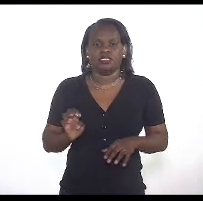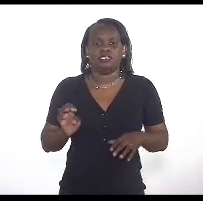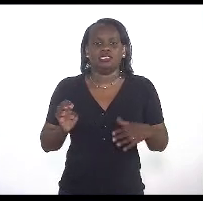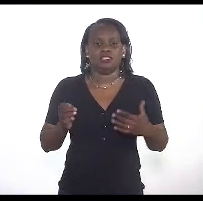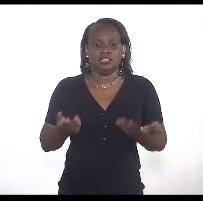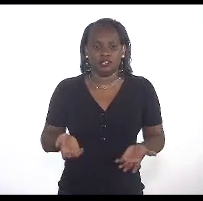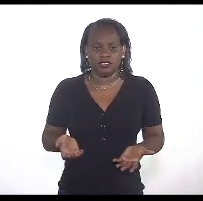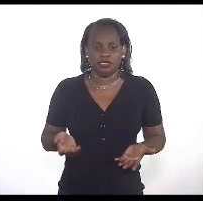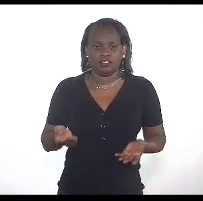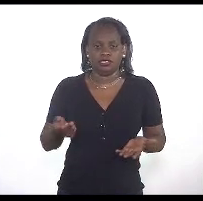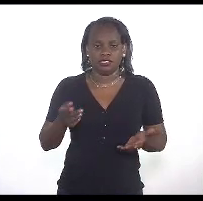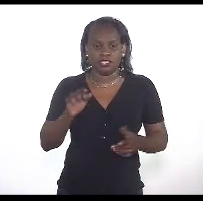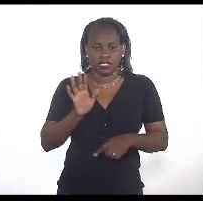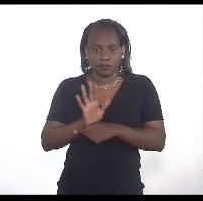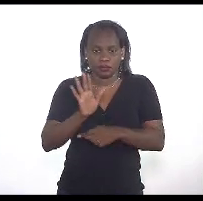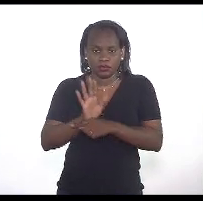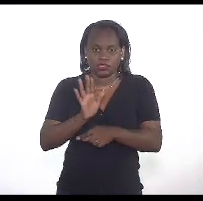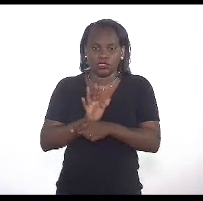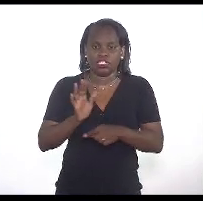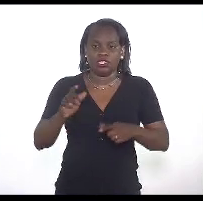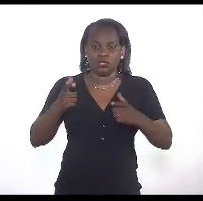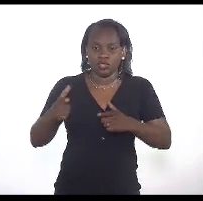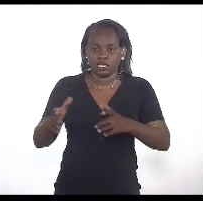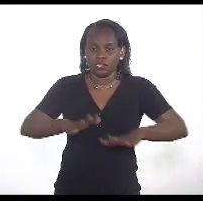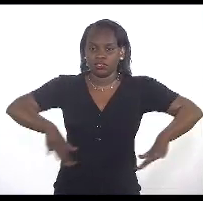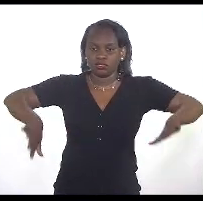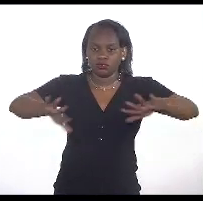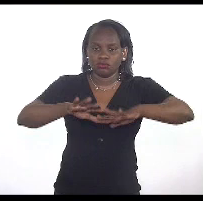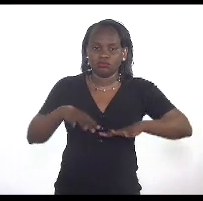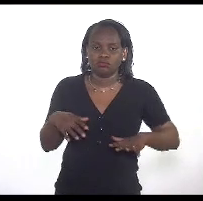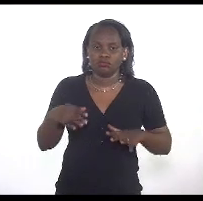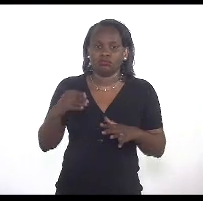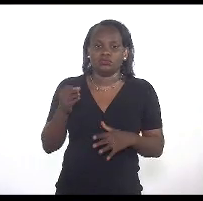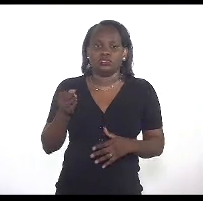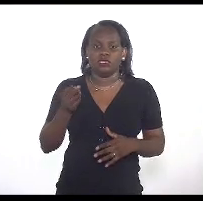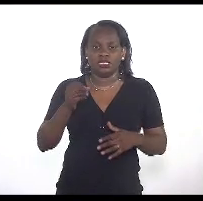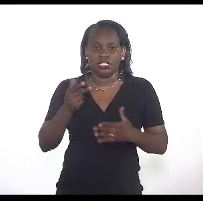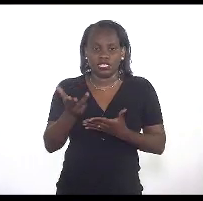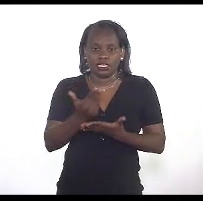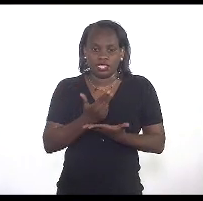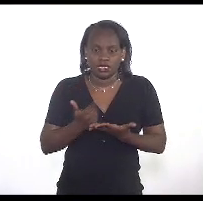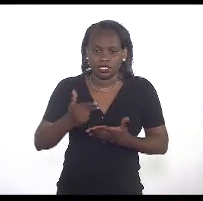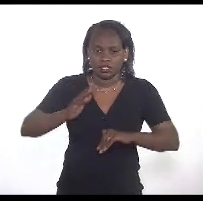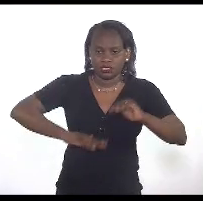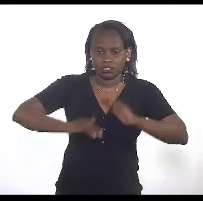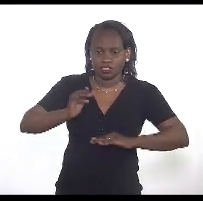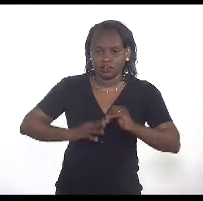apoiar feiras culturais, ecológicas, orgânicas, de artesanato.